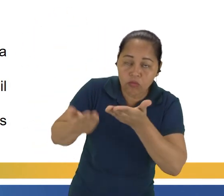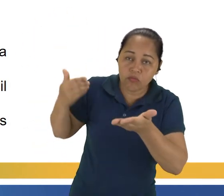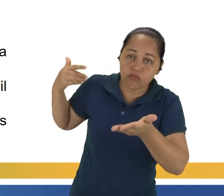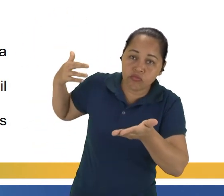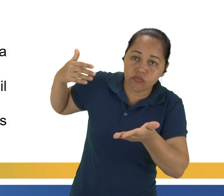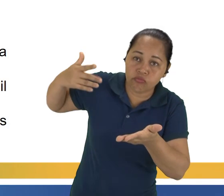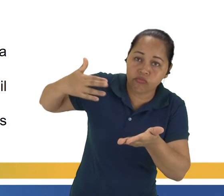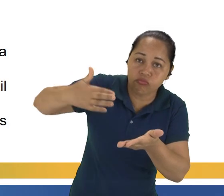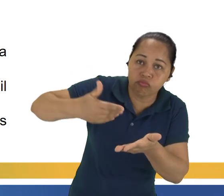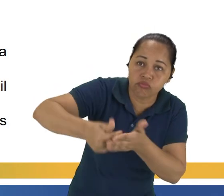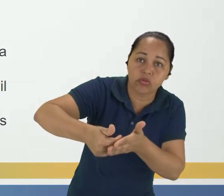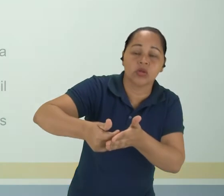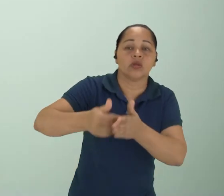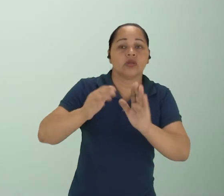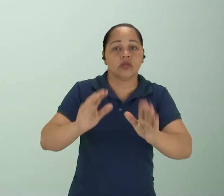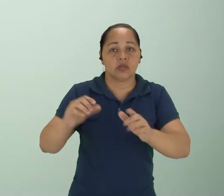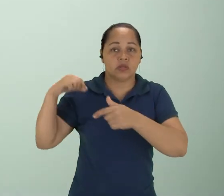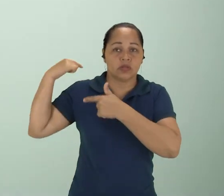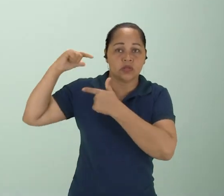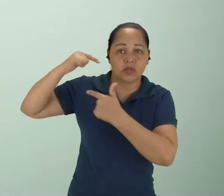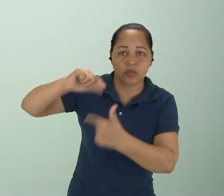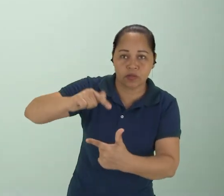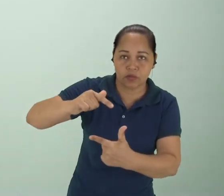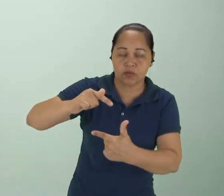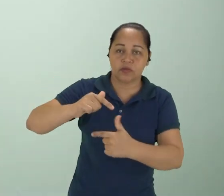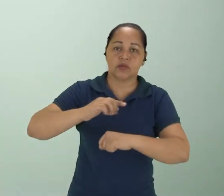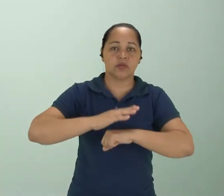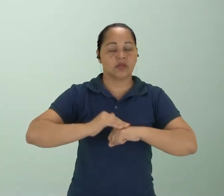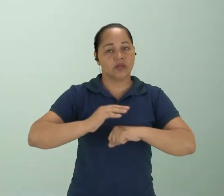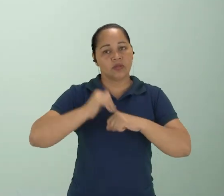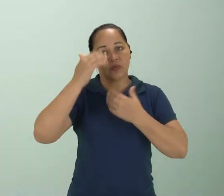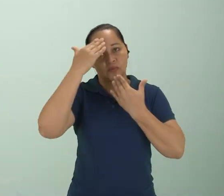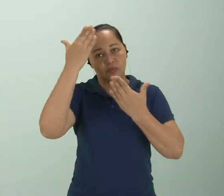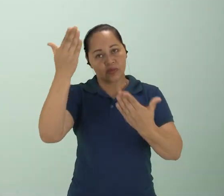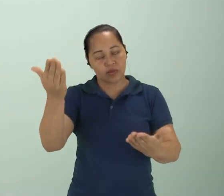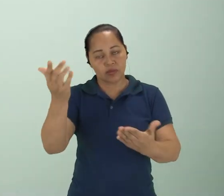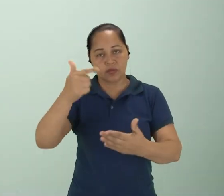dessas experiências e dessas tradições. Queridos, muito obrigado por